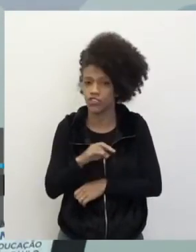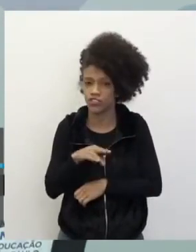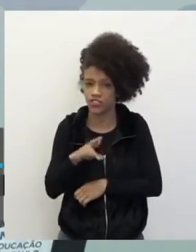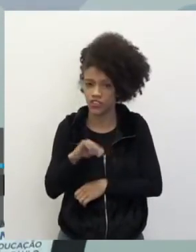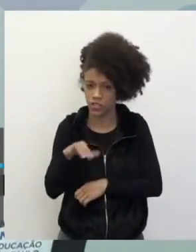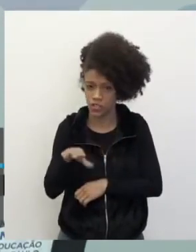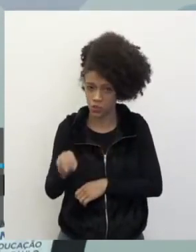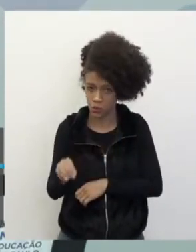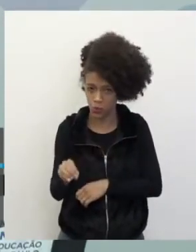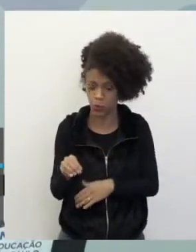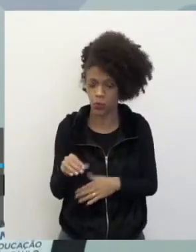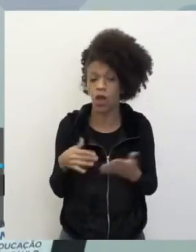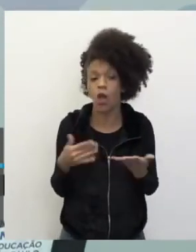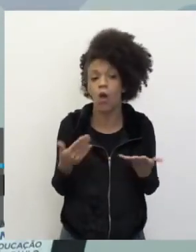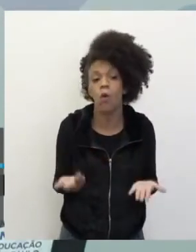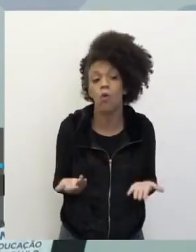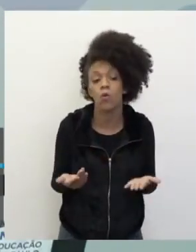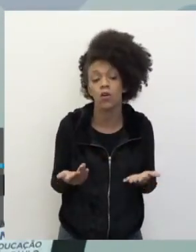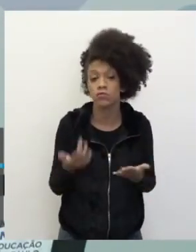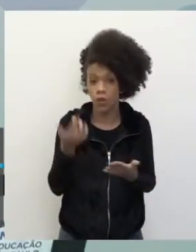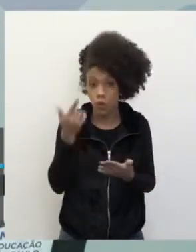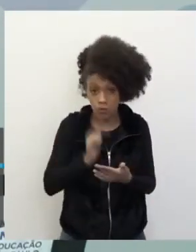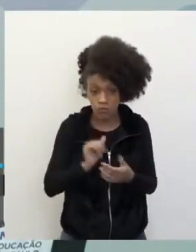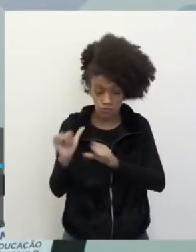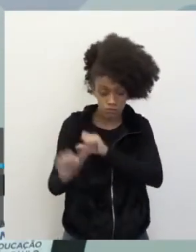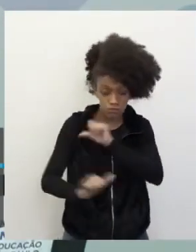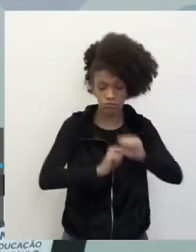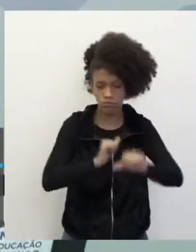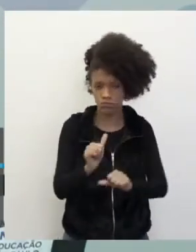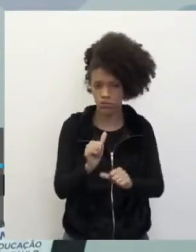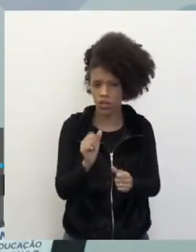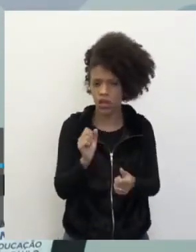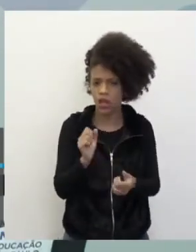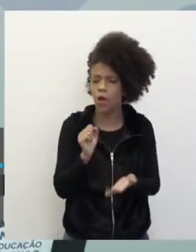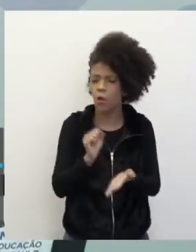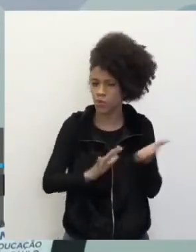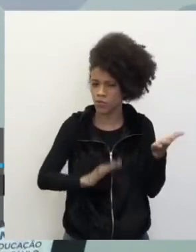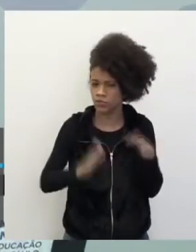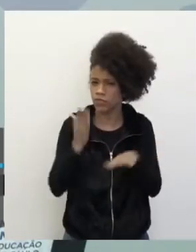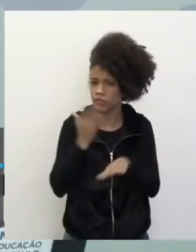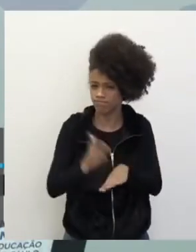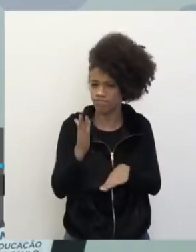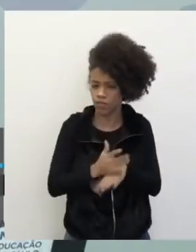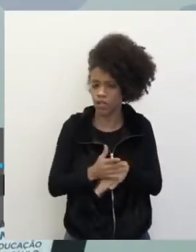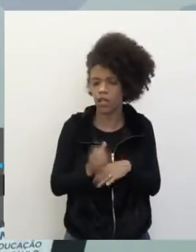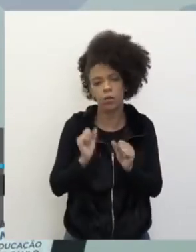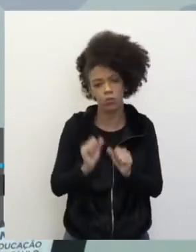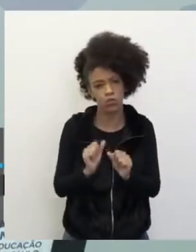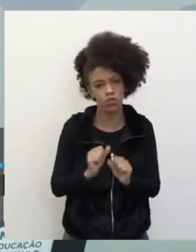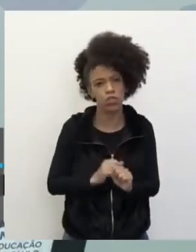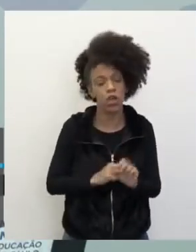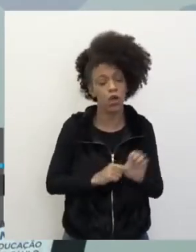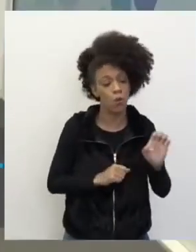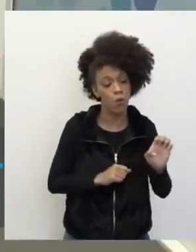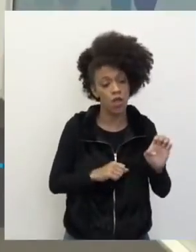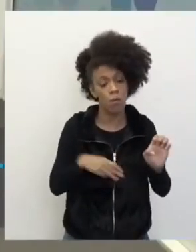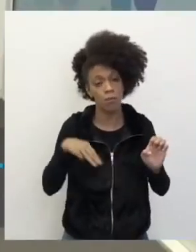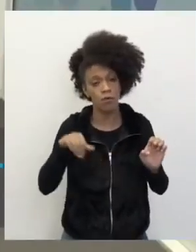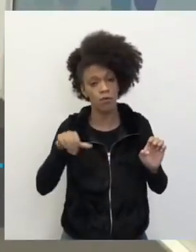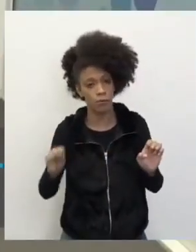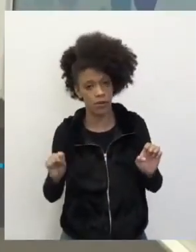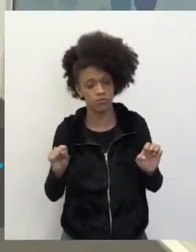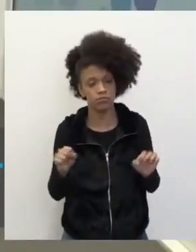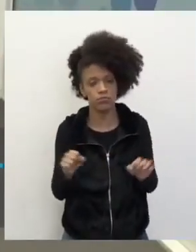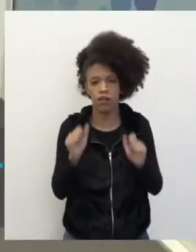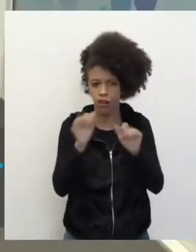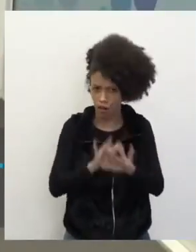consigo fazer a troca do e por mais. Lá a gente fez um exercício assim, que a gente podia trocar o e por mais. Percebe aqui claramente que a gente